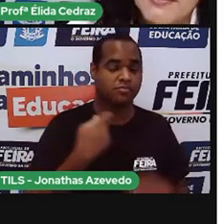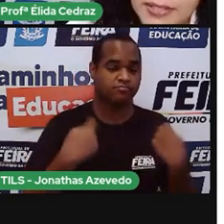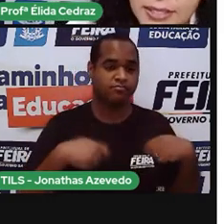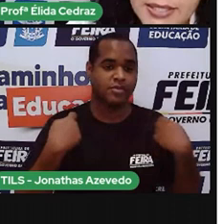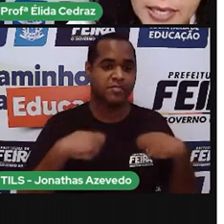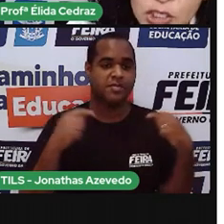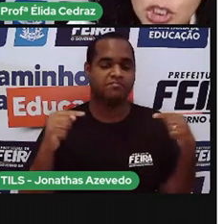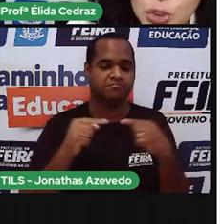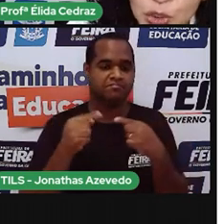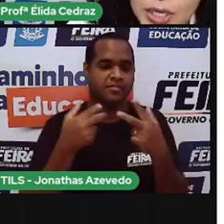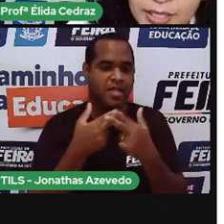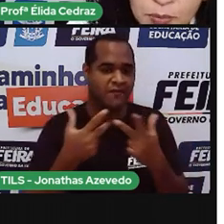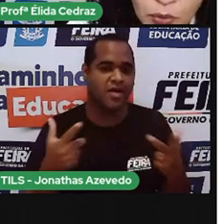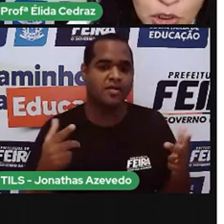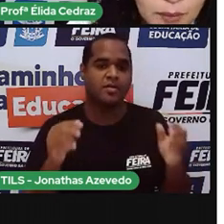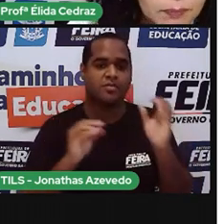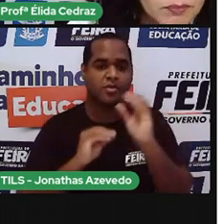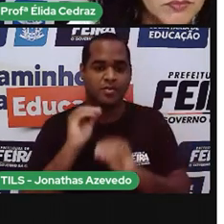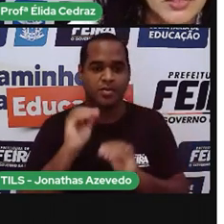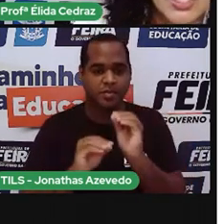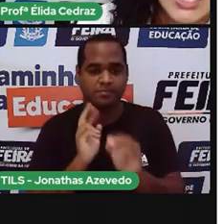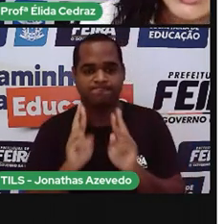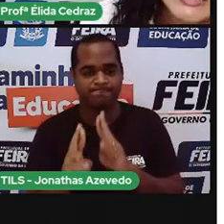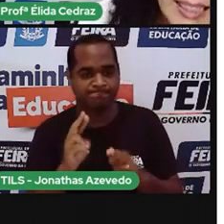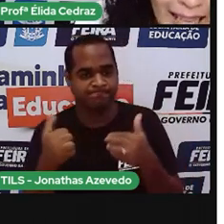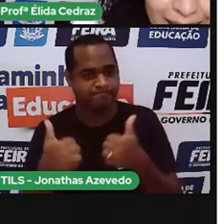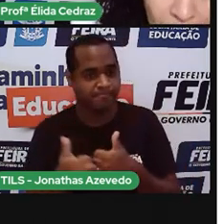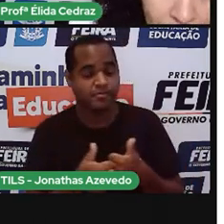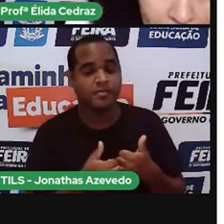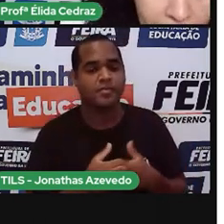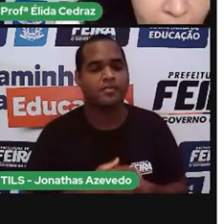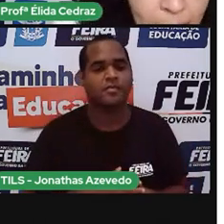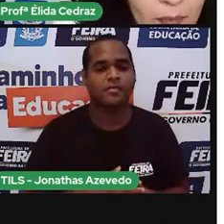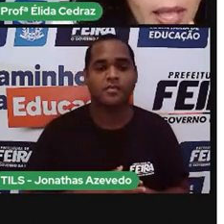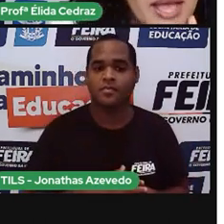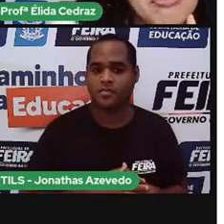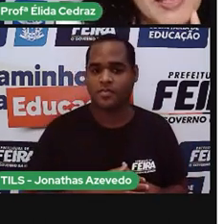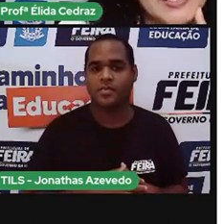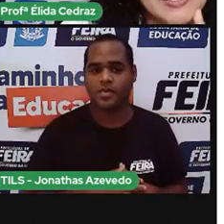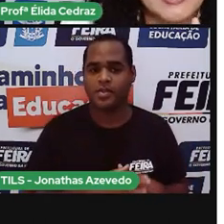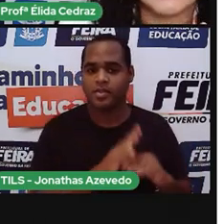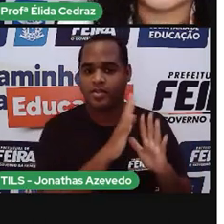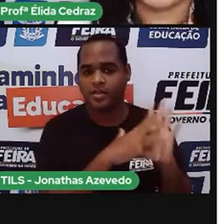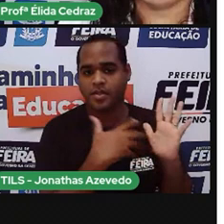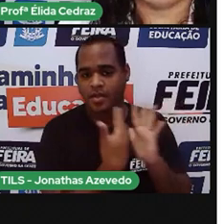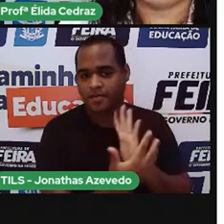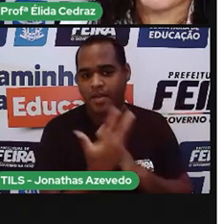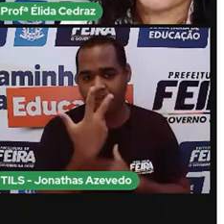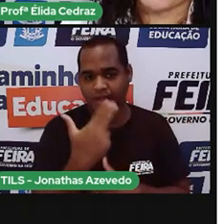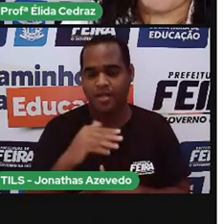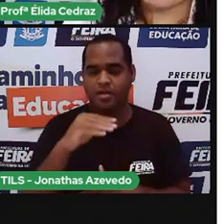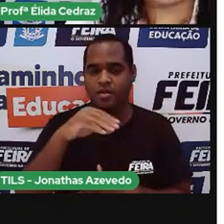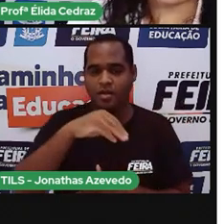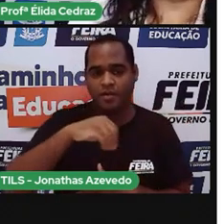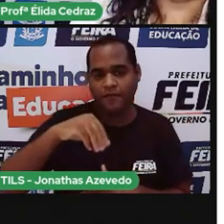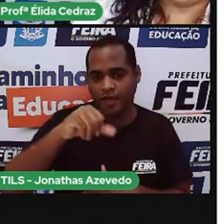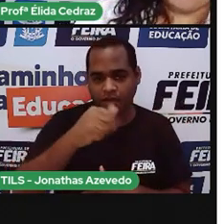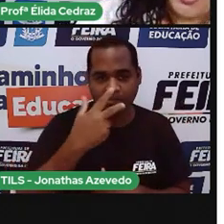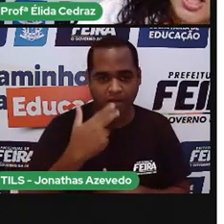para fazer esse registro de resposta. Na tabela, a farinha tem um